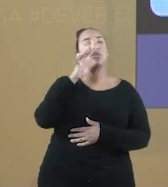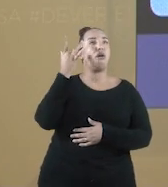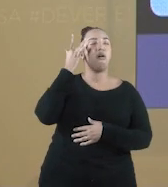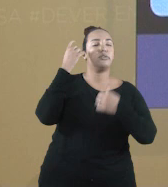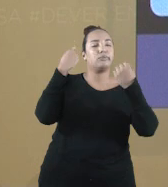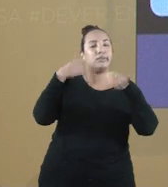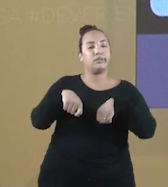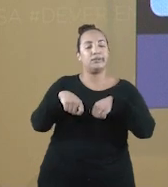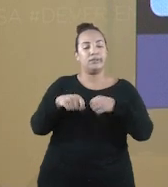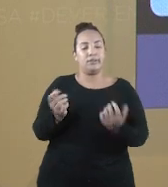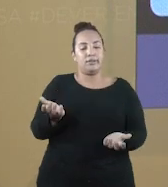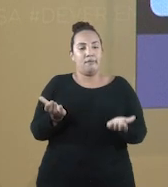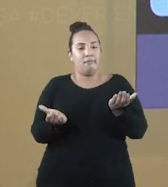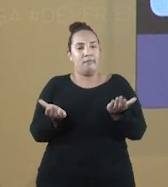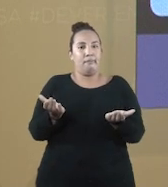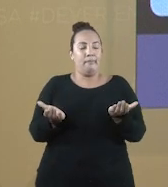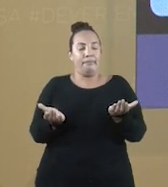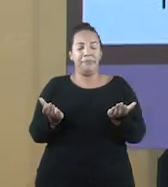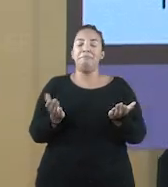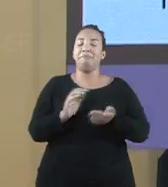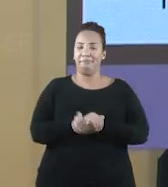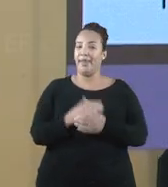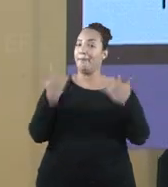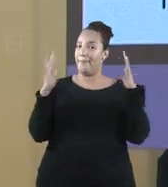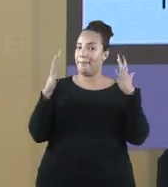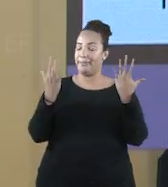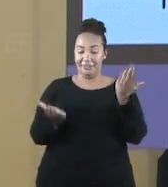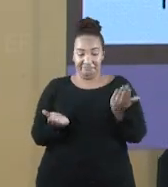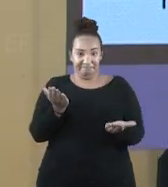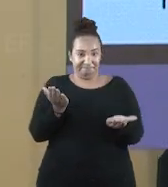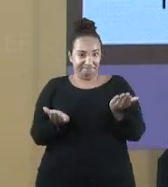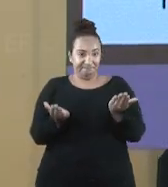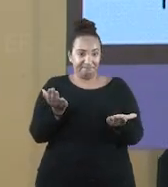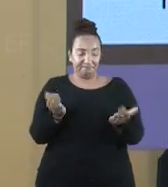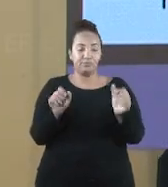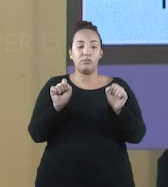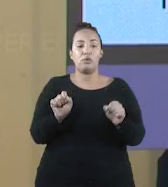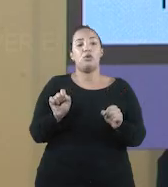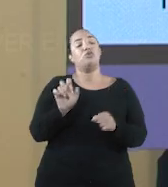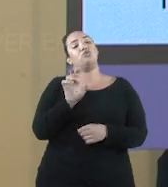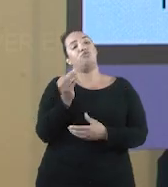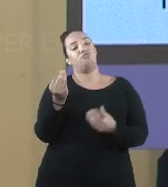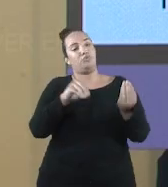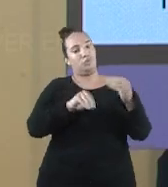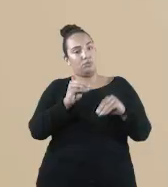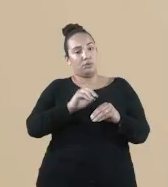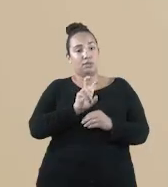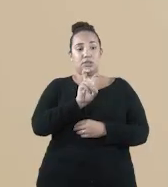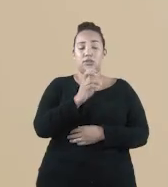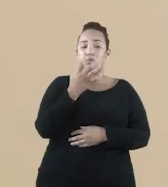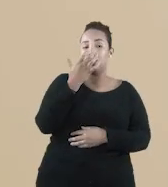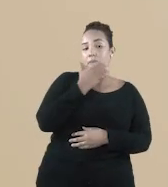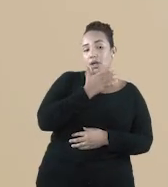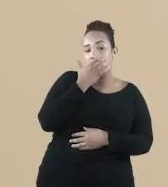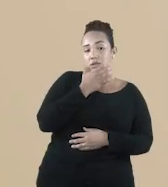frutas vocês acham que devemos colocar na balança? Muito bem, para equilibrar a balança, podemos colocar